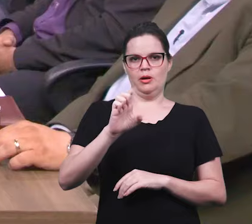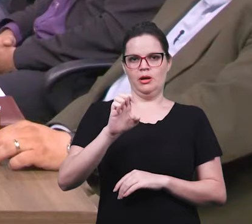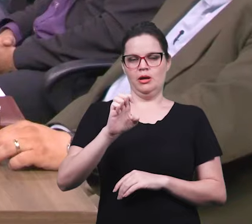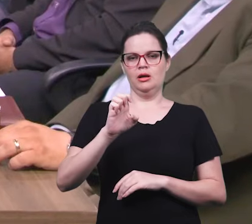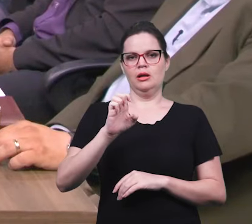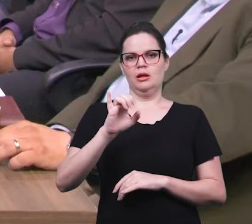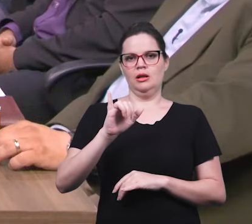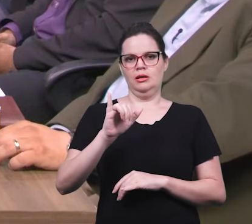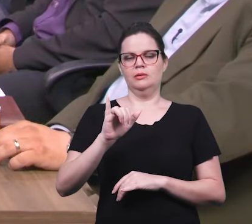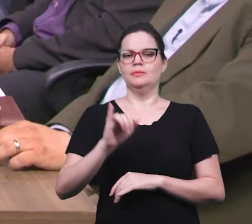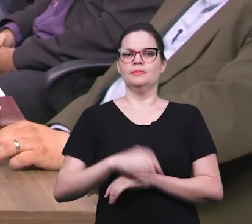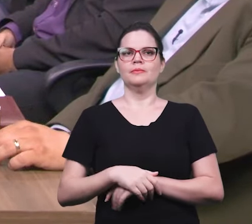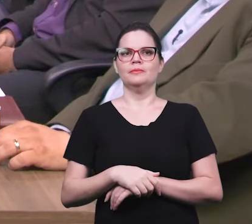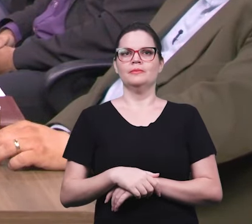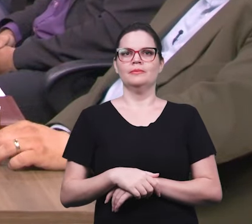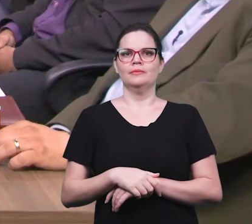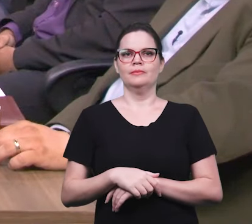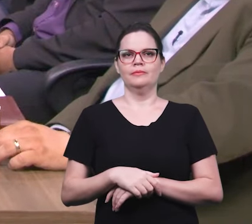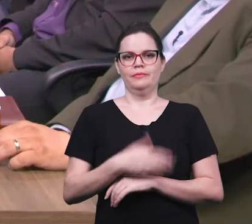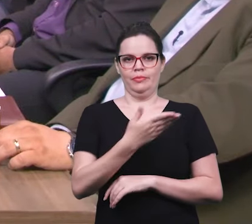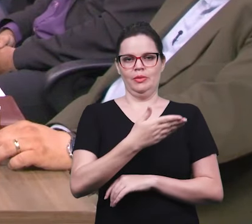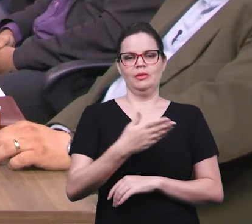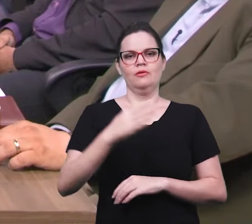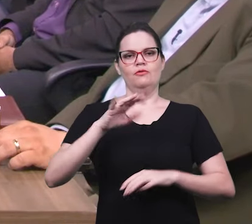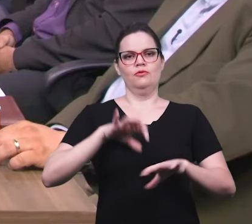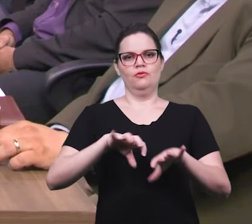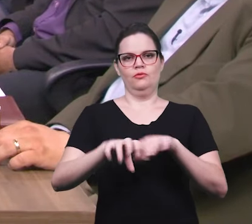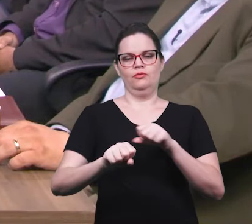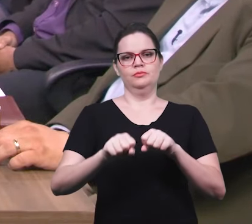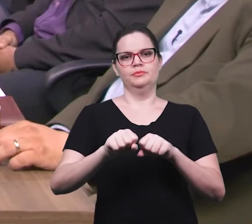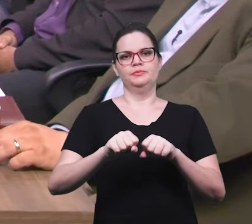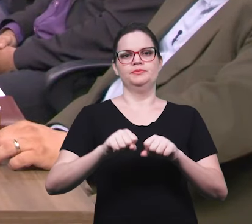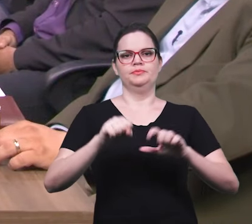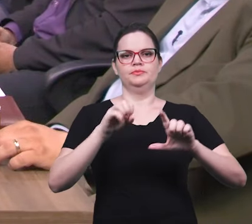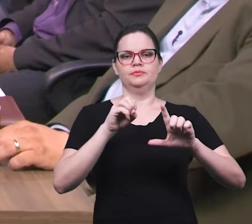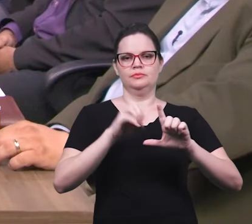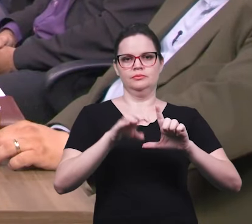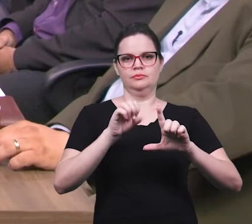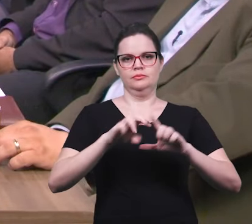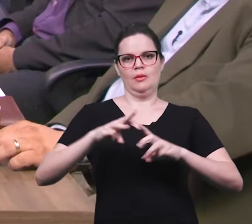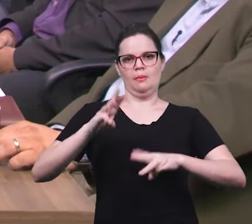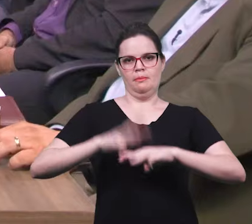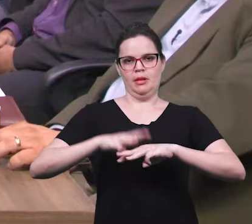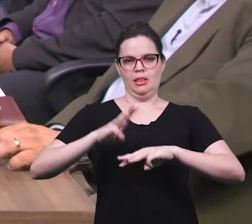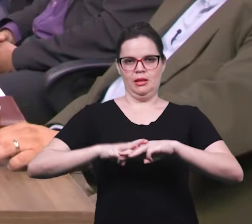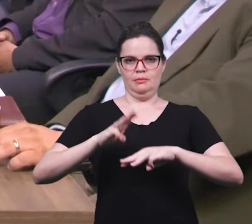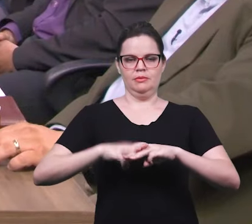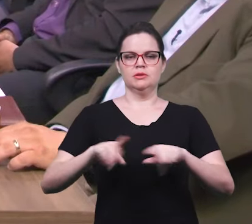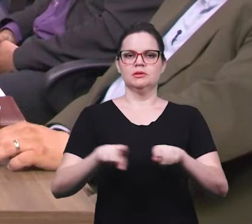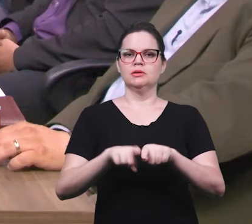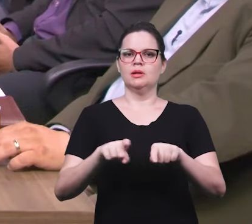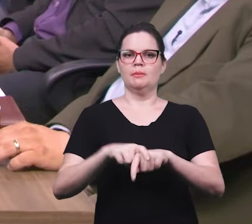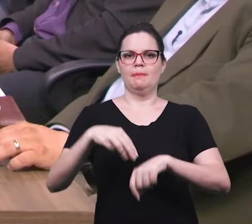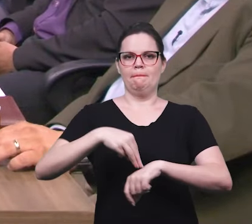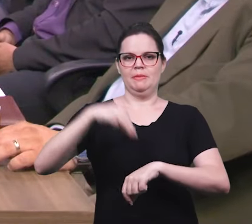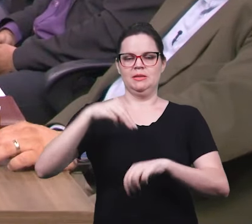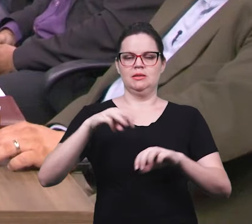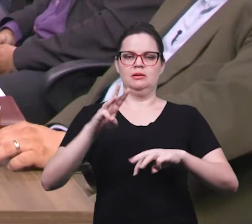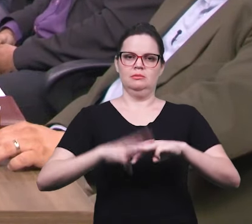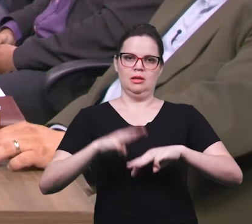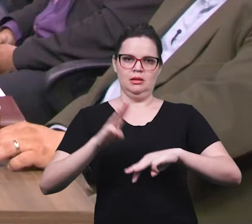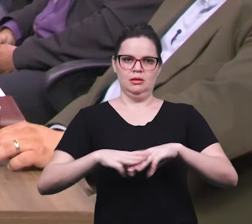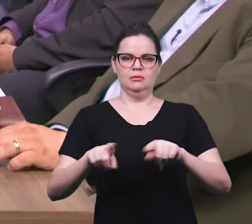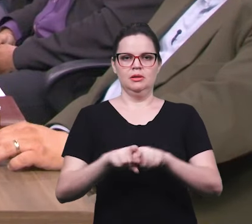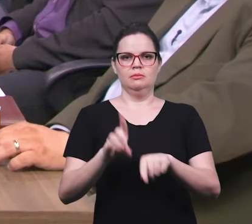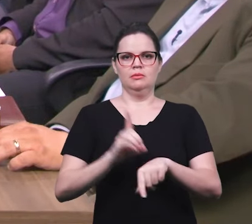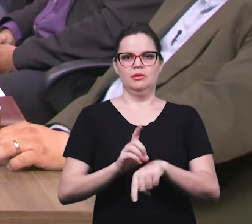A paz do Senhor, Willer. Dr. Werley, ele é graduado em licenciatura plena em matemática, tem mestrado em matemática pura,